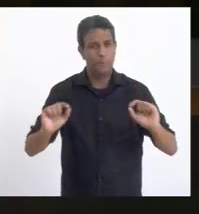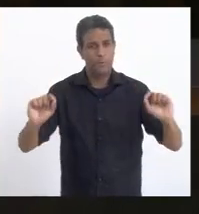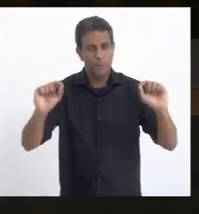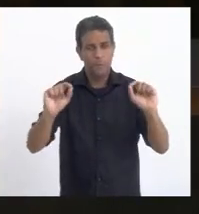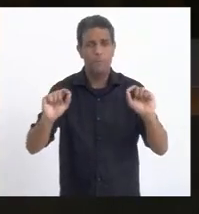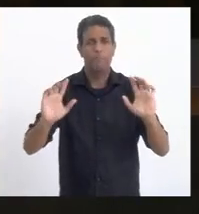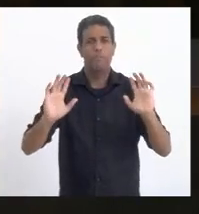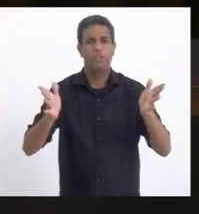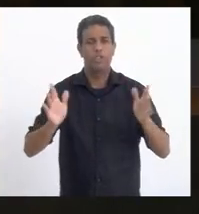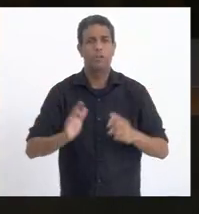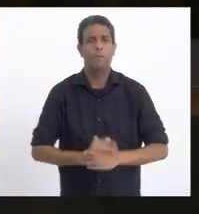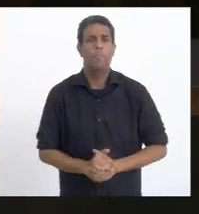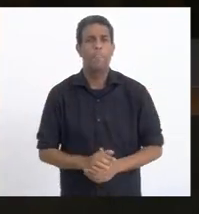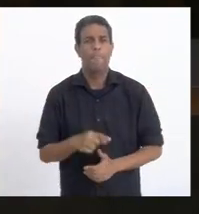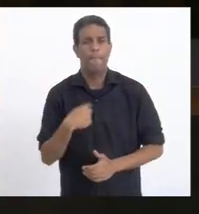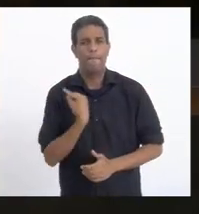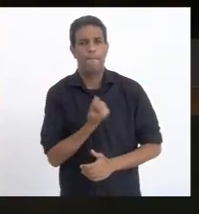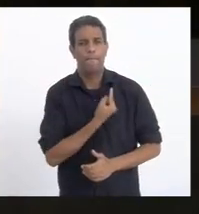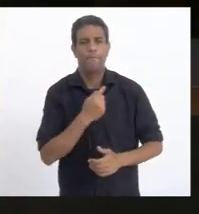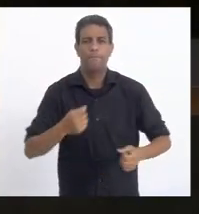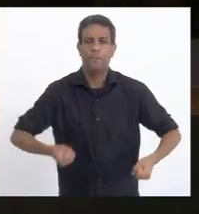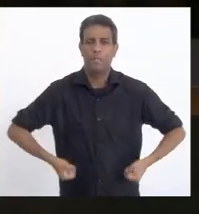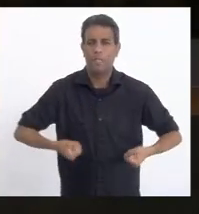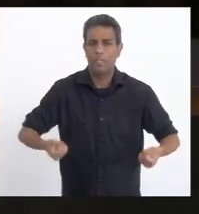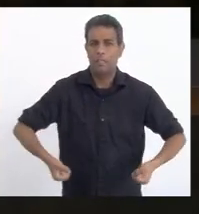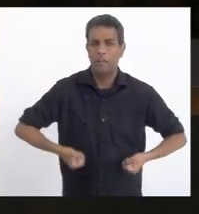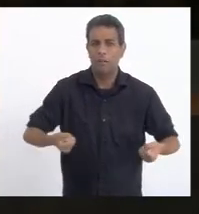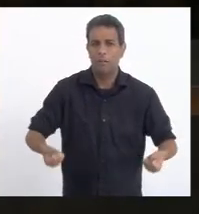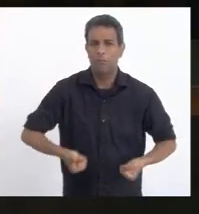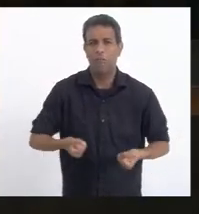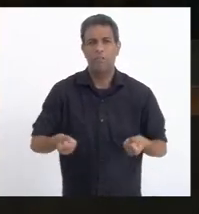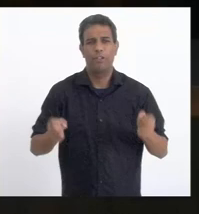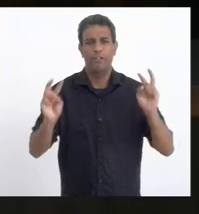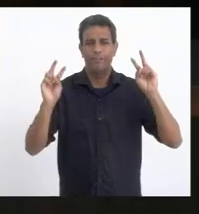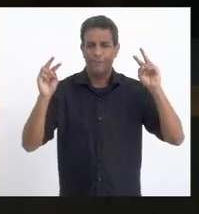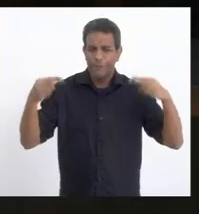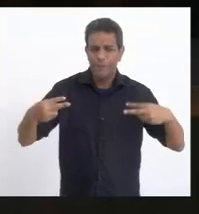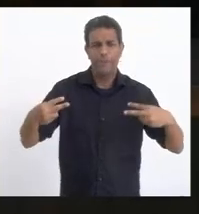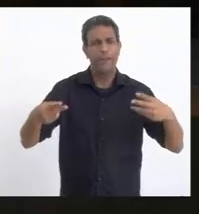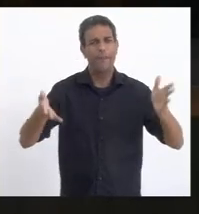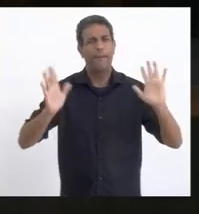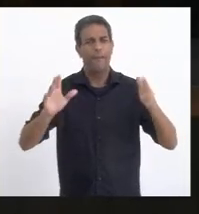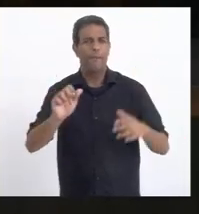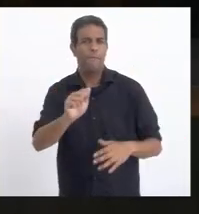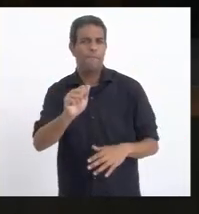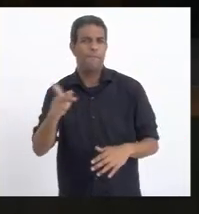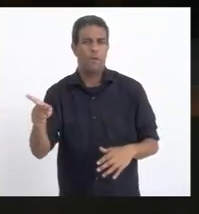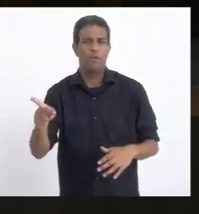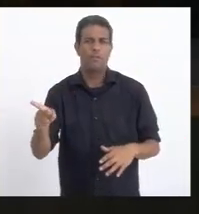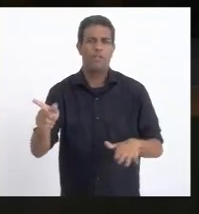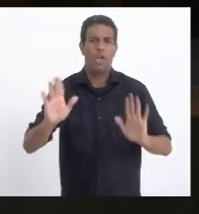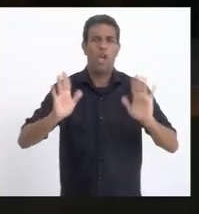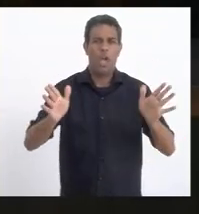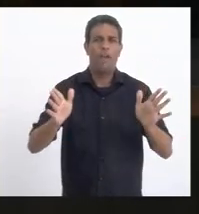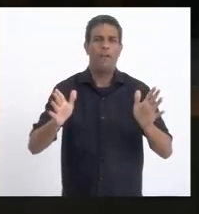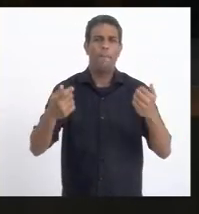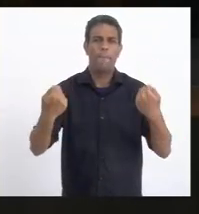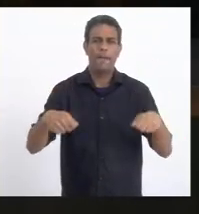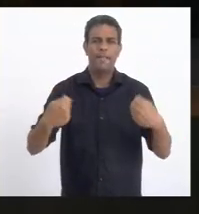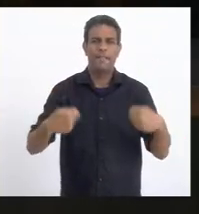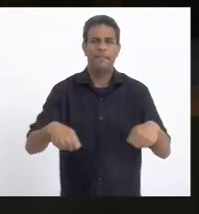quando a gente está numa cadeira de roda ninguém tem dúvida que essa aposentadoria por invalidez